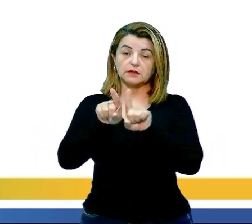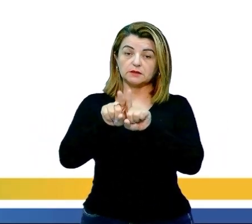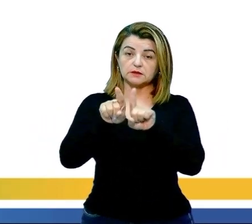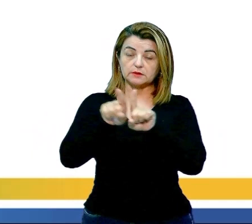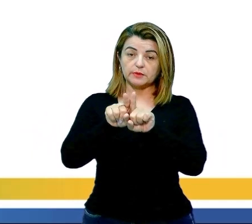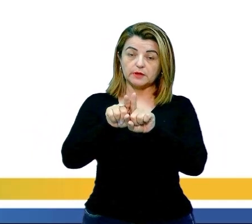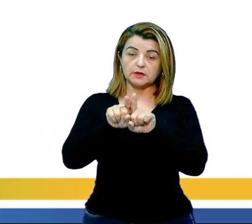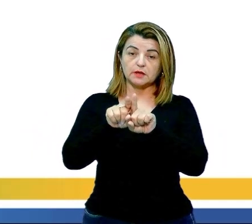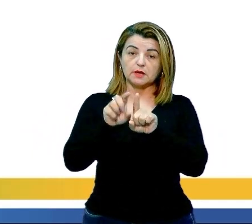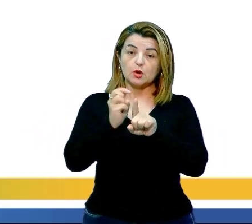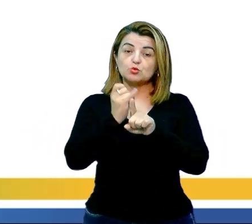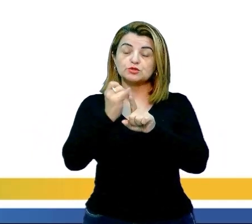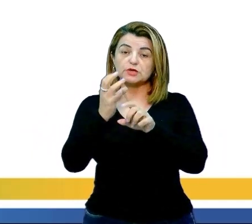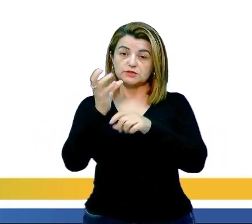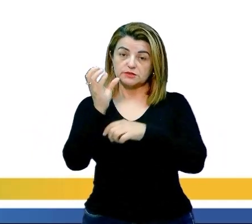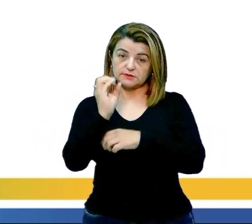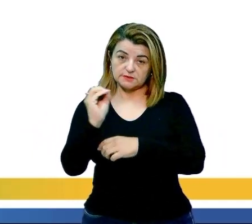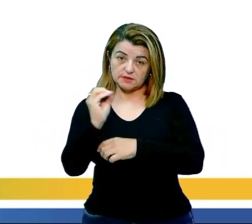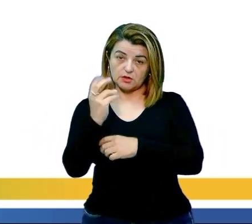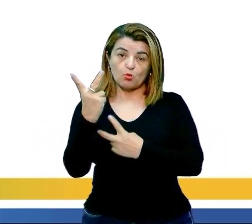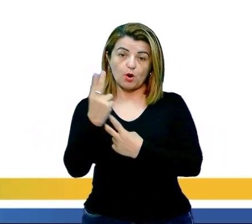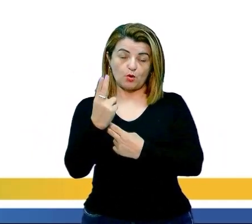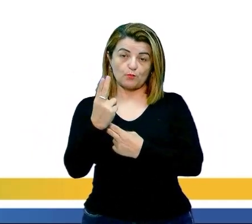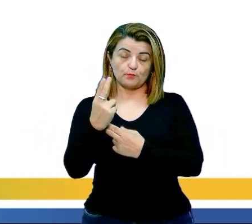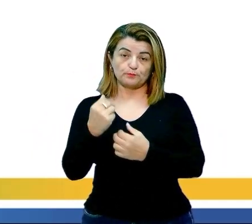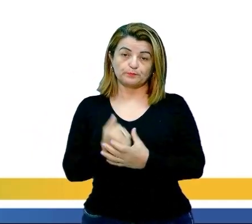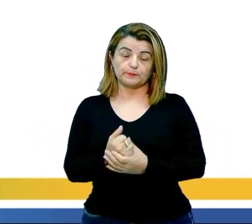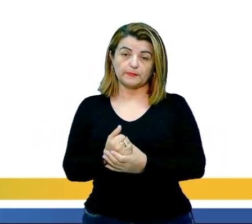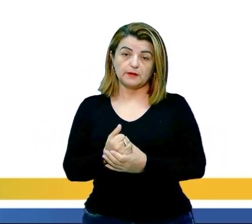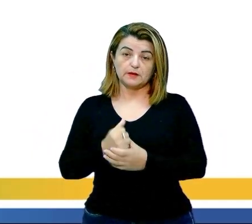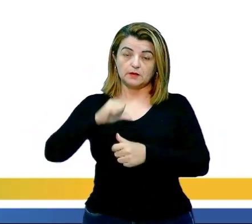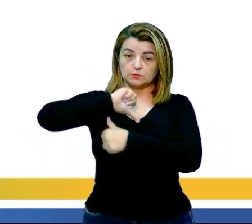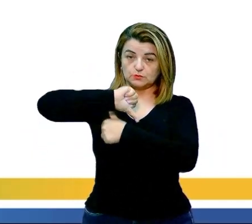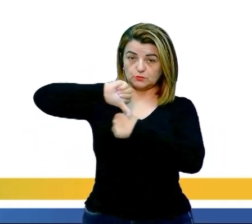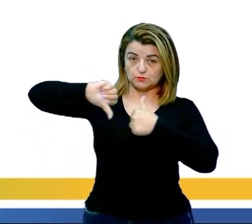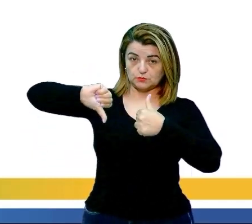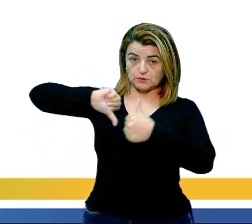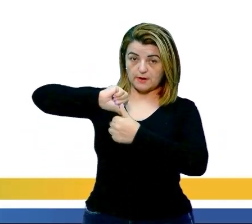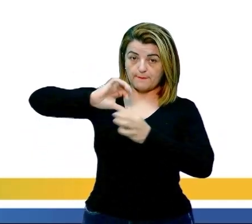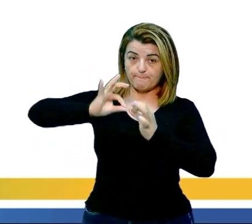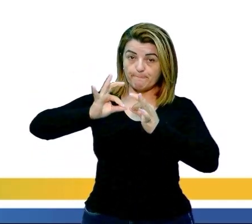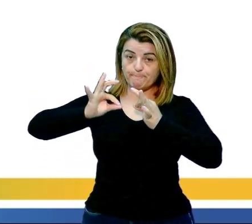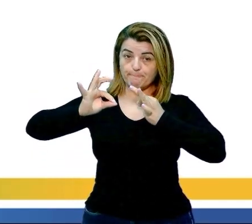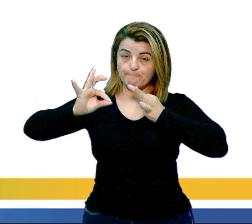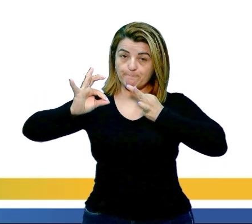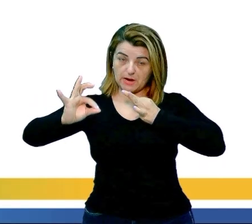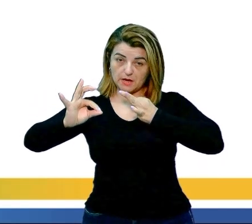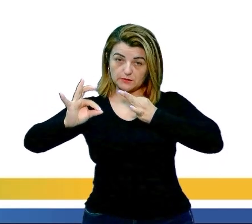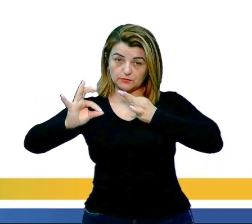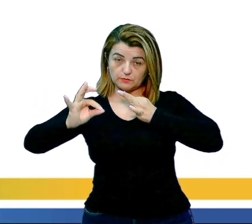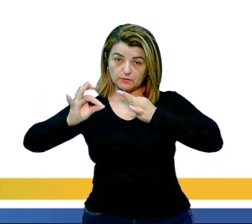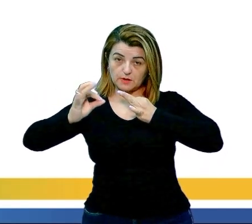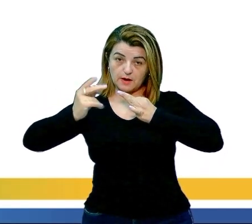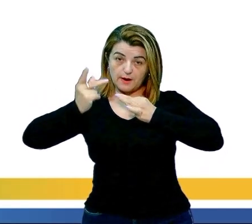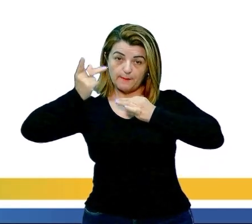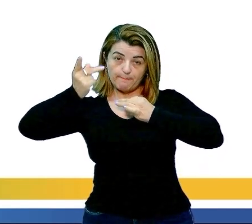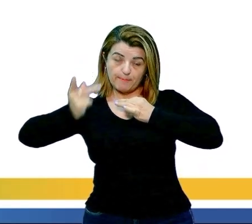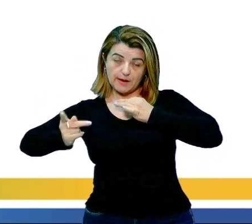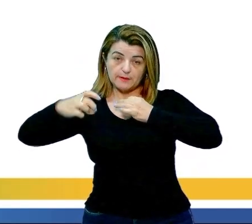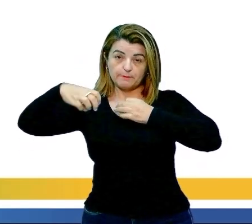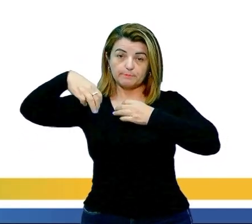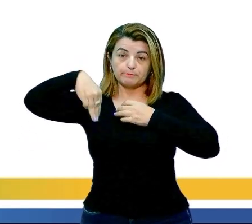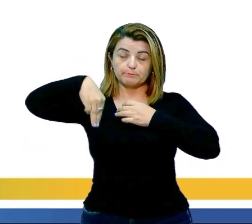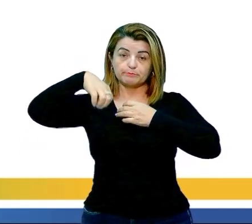no mesmo sentido. Então, se quisermos converter metros em